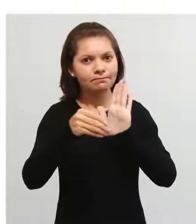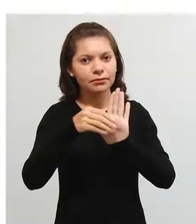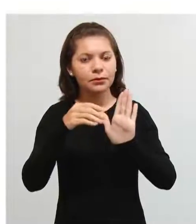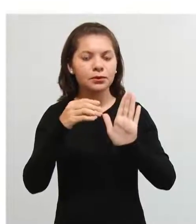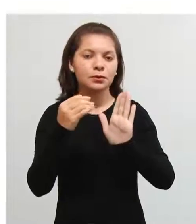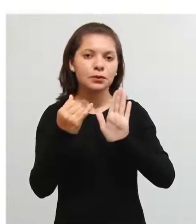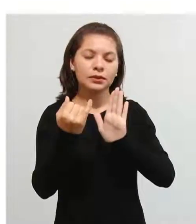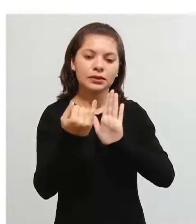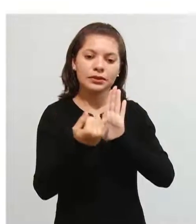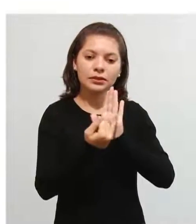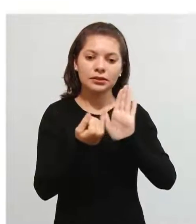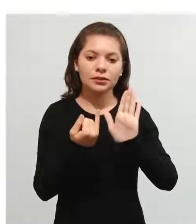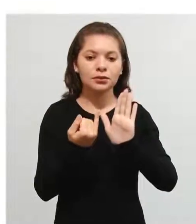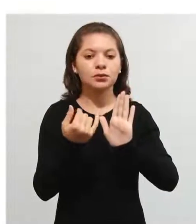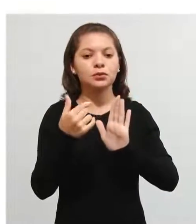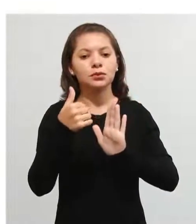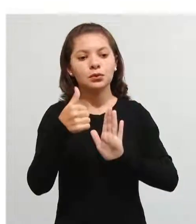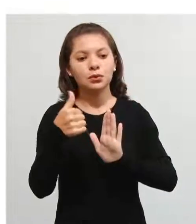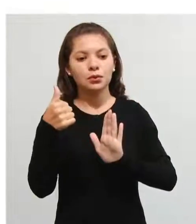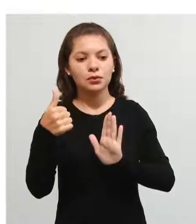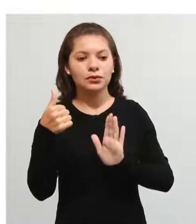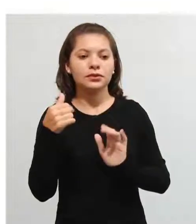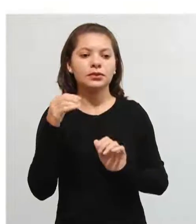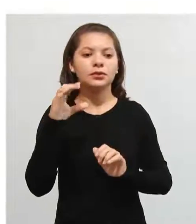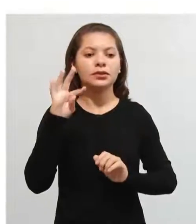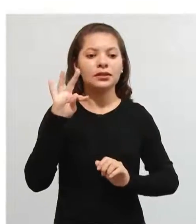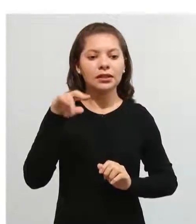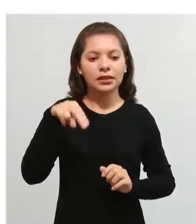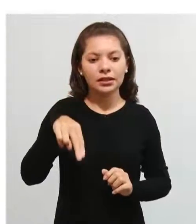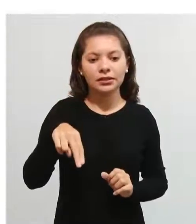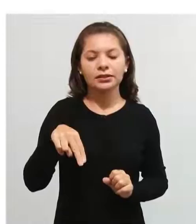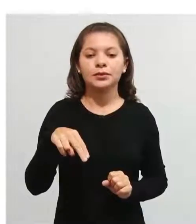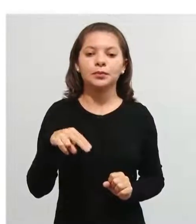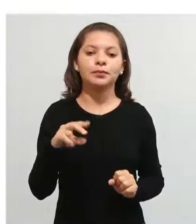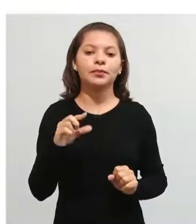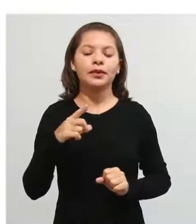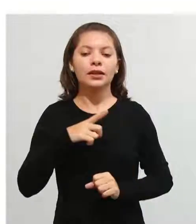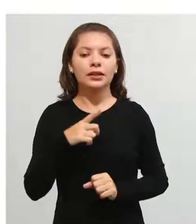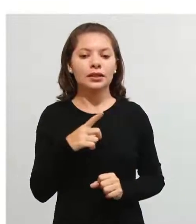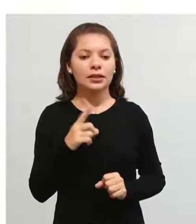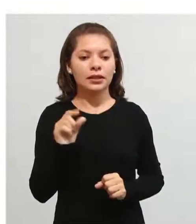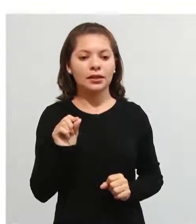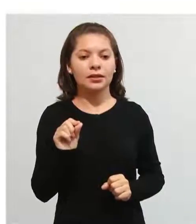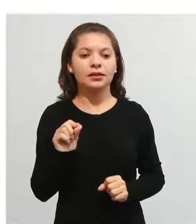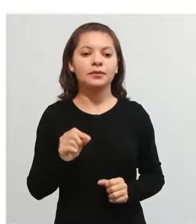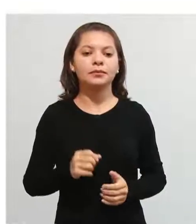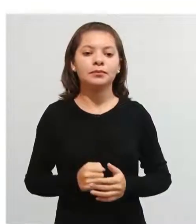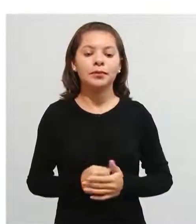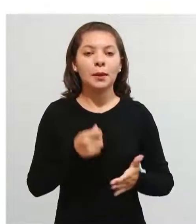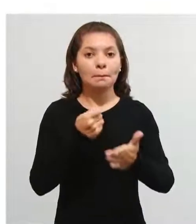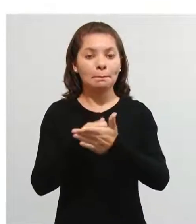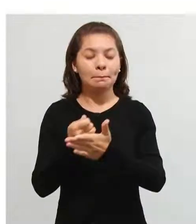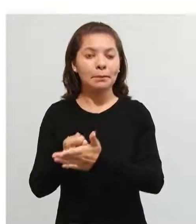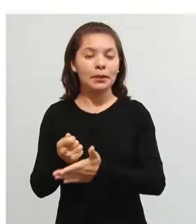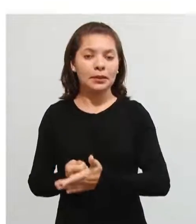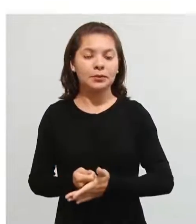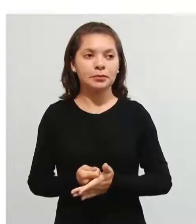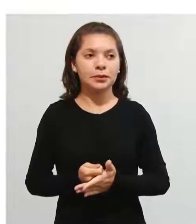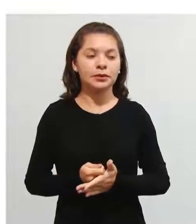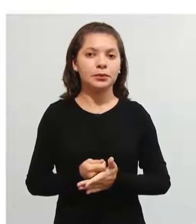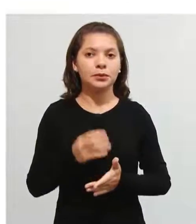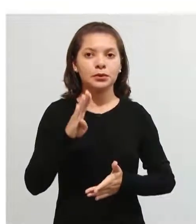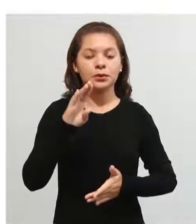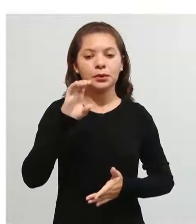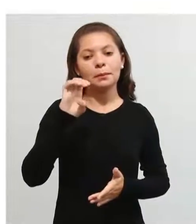artigo 156 do nosso Código Tributário Nacional, que ele traz a previsão da dação em pagamento de